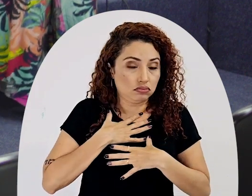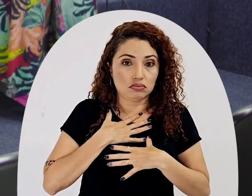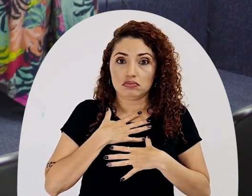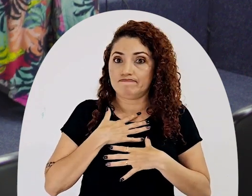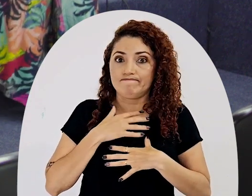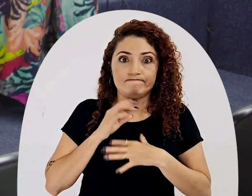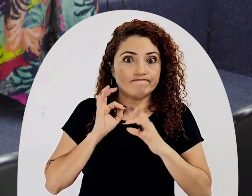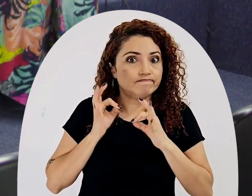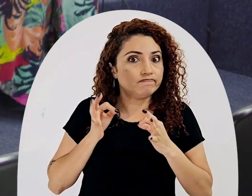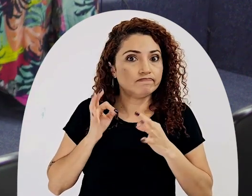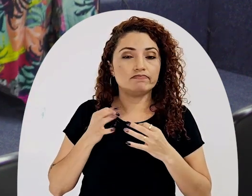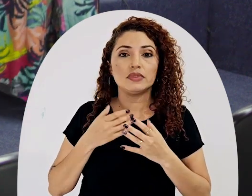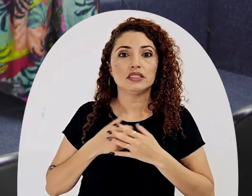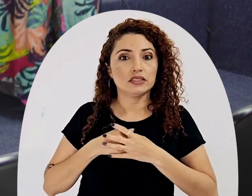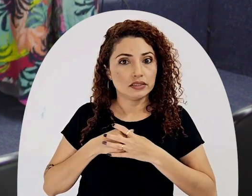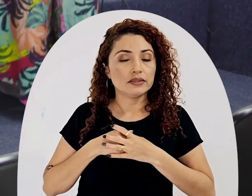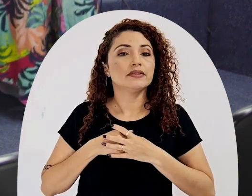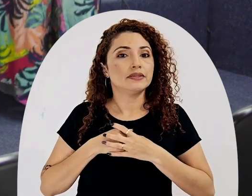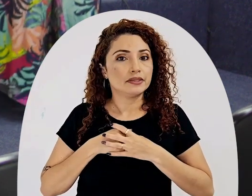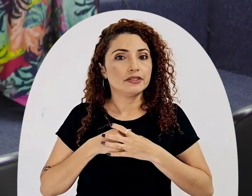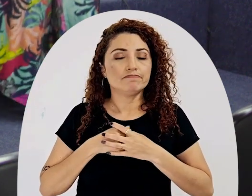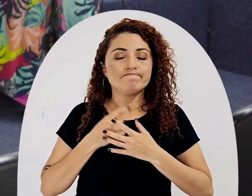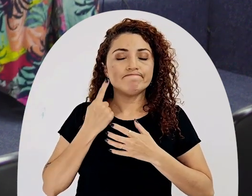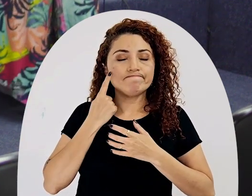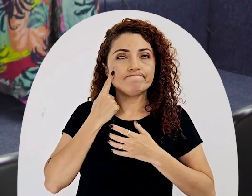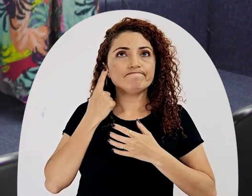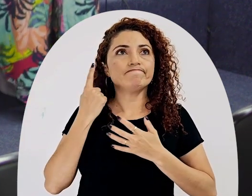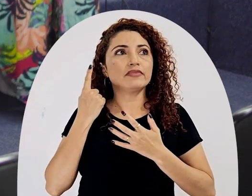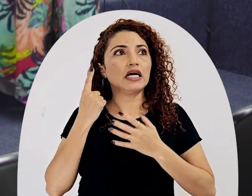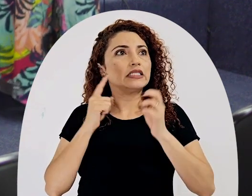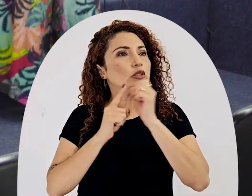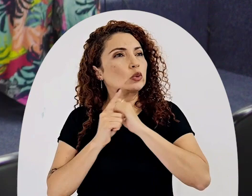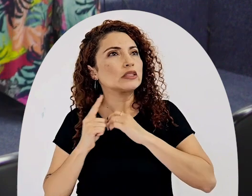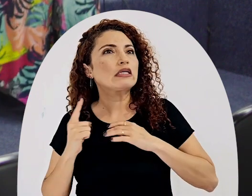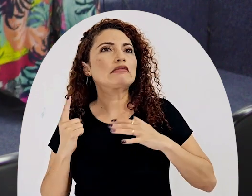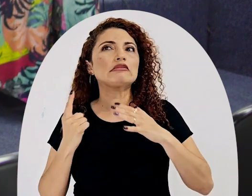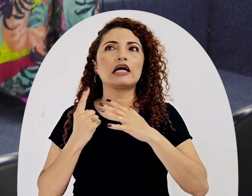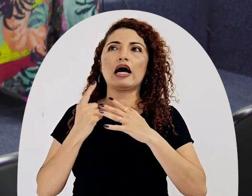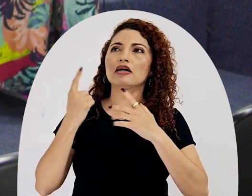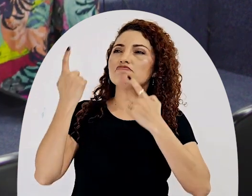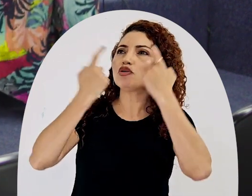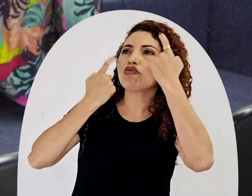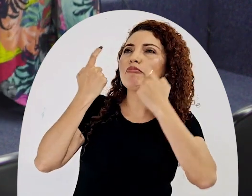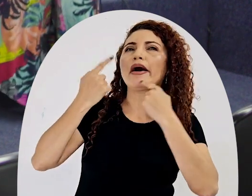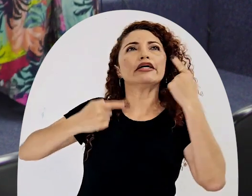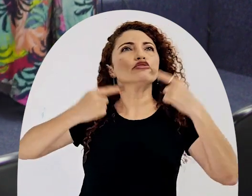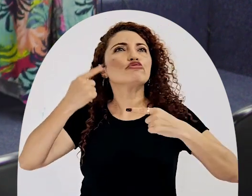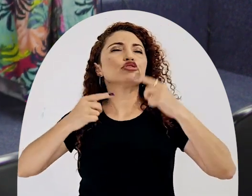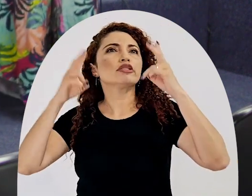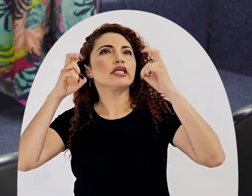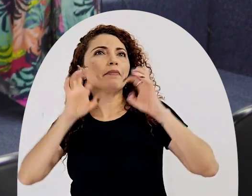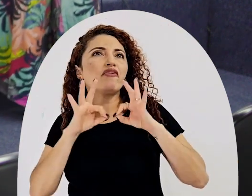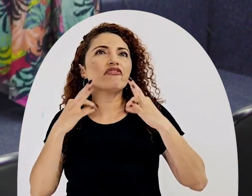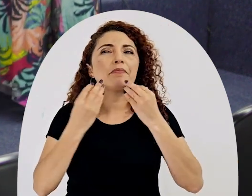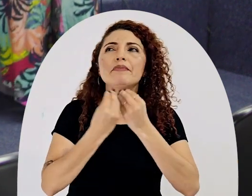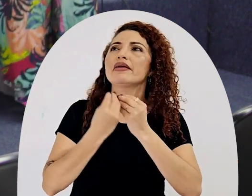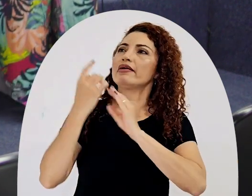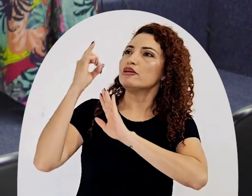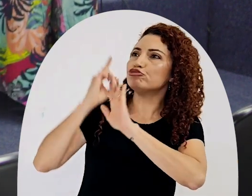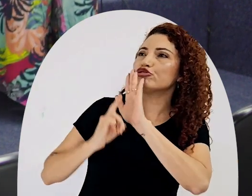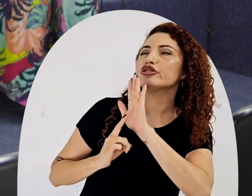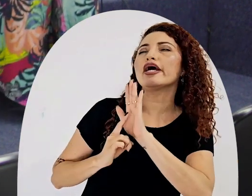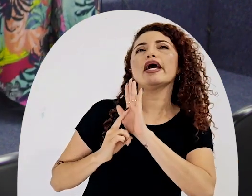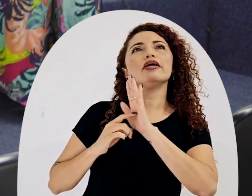Exato. Porque a gente se coloca, né, como uma sociedade que está tão preocupada em discutir as questões da família, dos